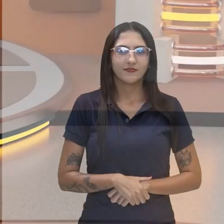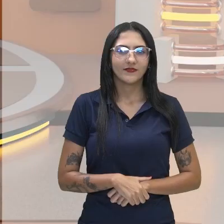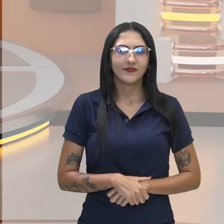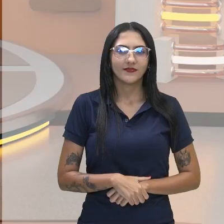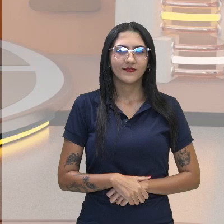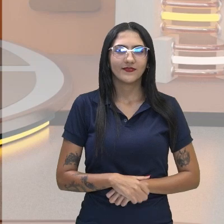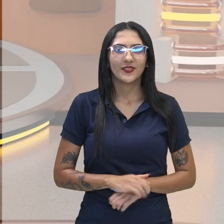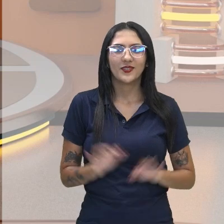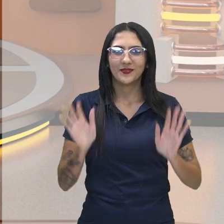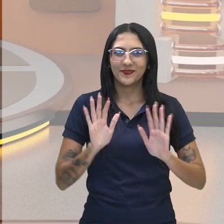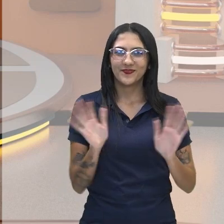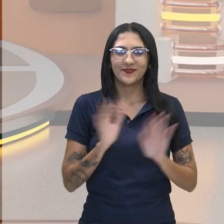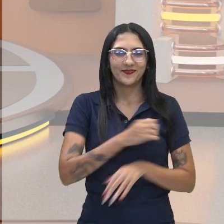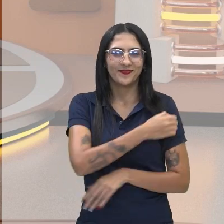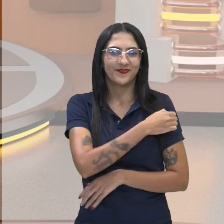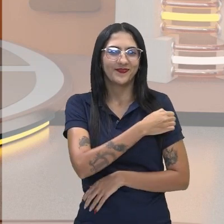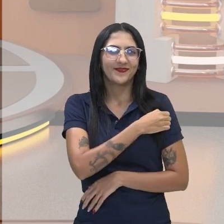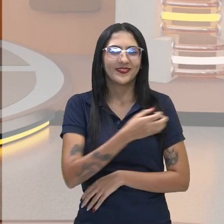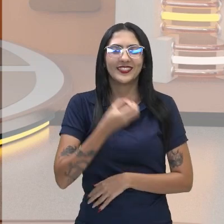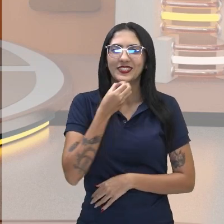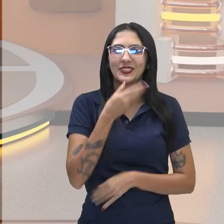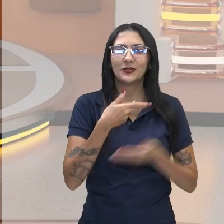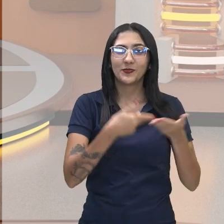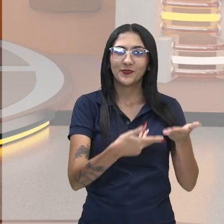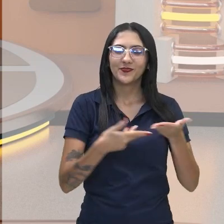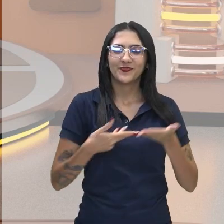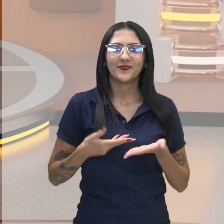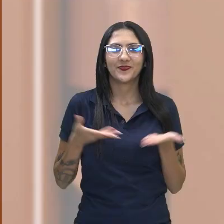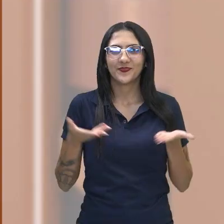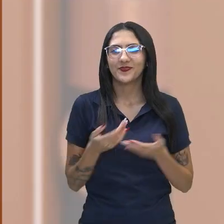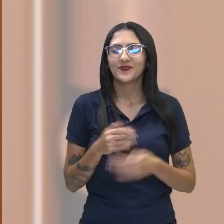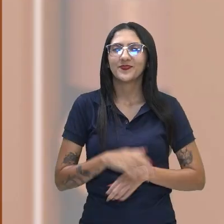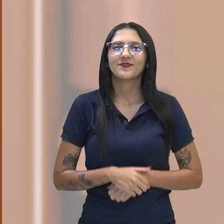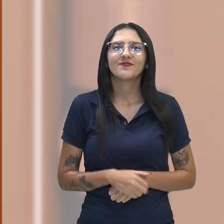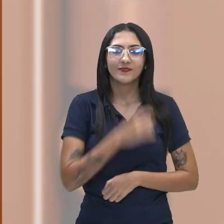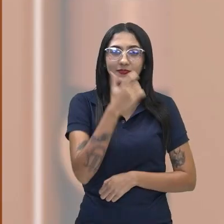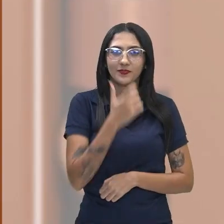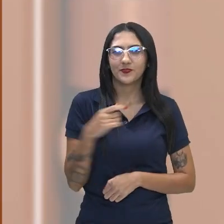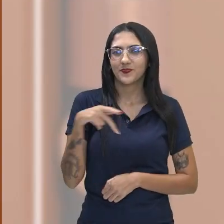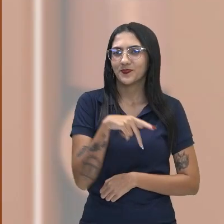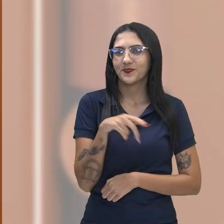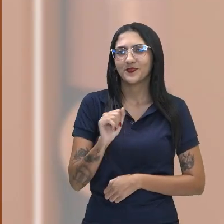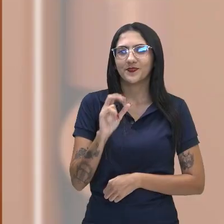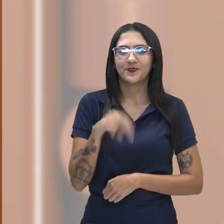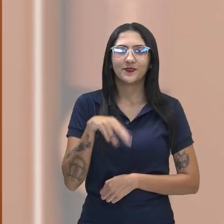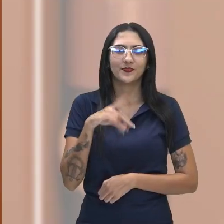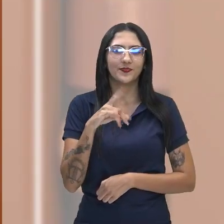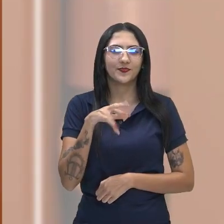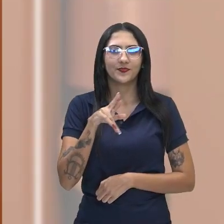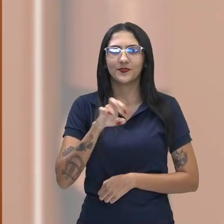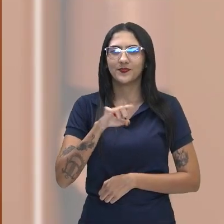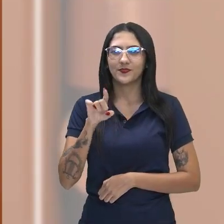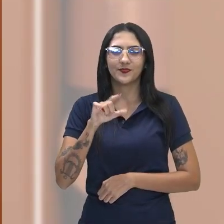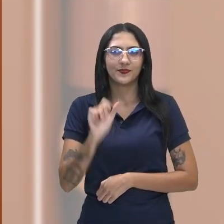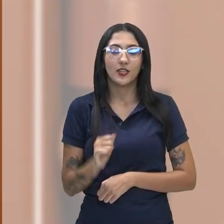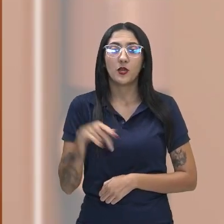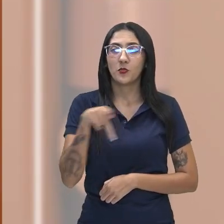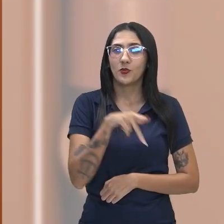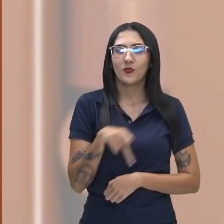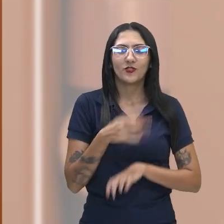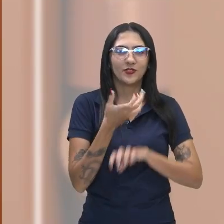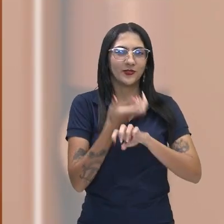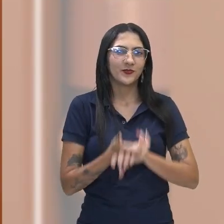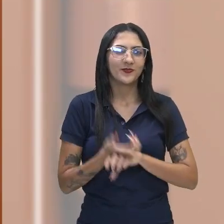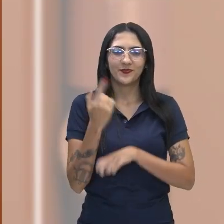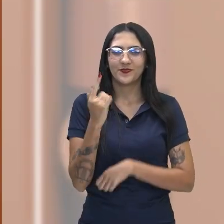Olá, tudo bem com vocês? Sejam todos bem-vindos. Sou a professora Andresa Xavier, professora do